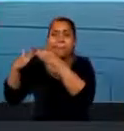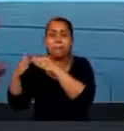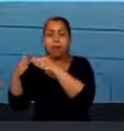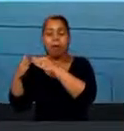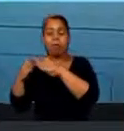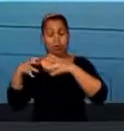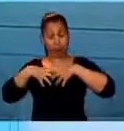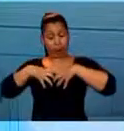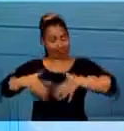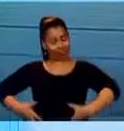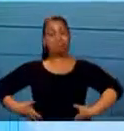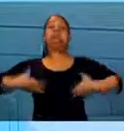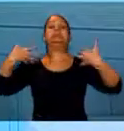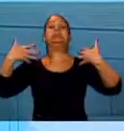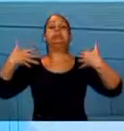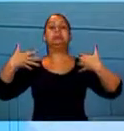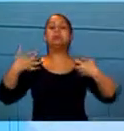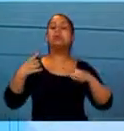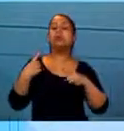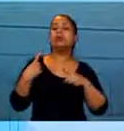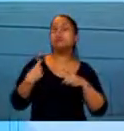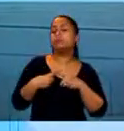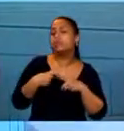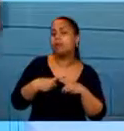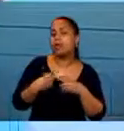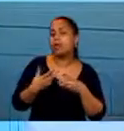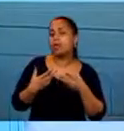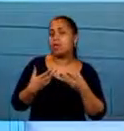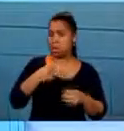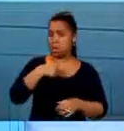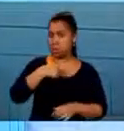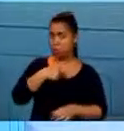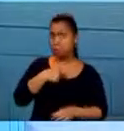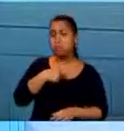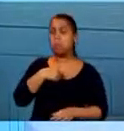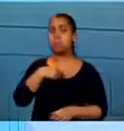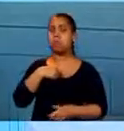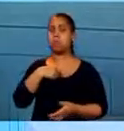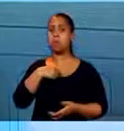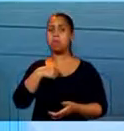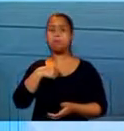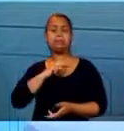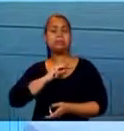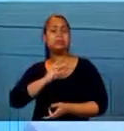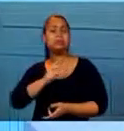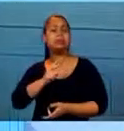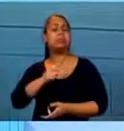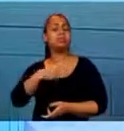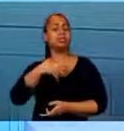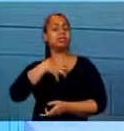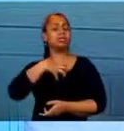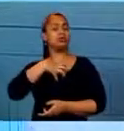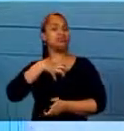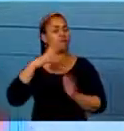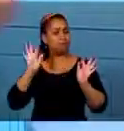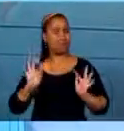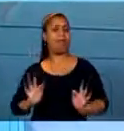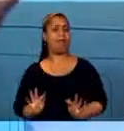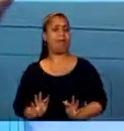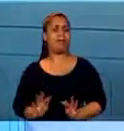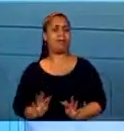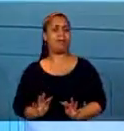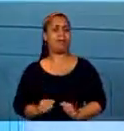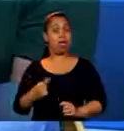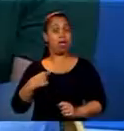alegria muito grande e eu tenho sempre a honra e o dever de dizer que eu